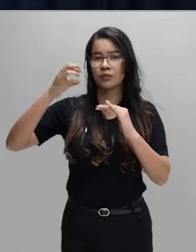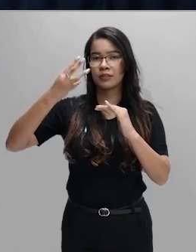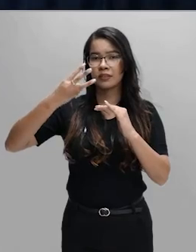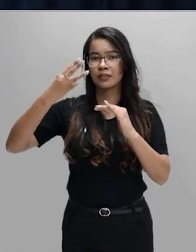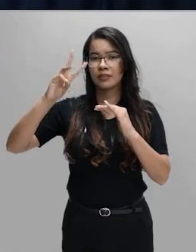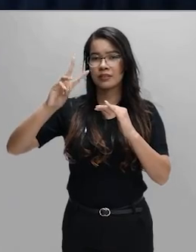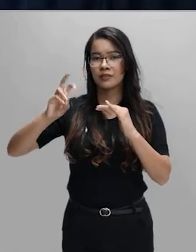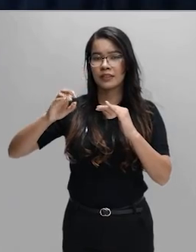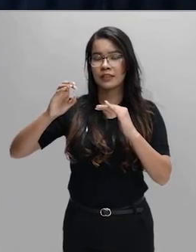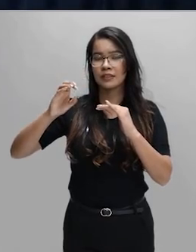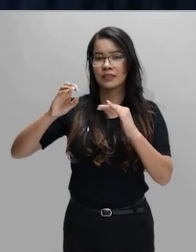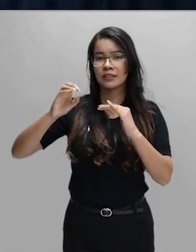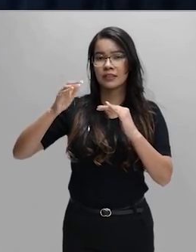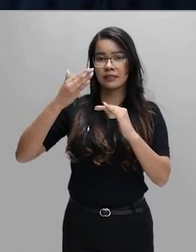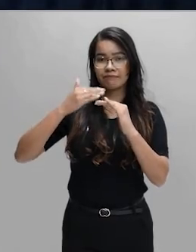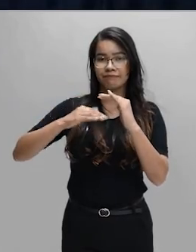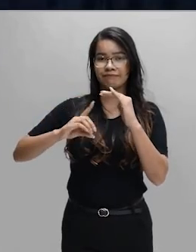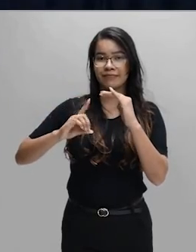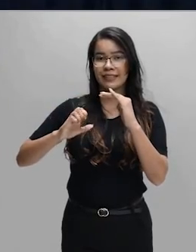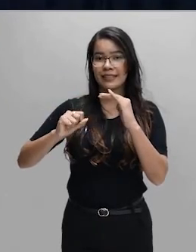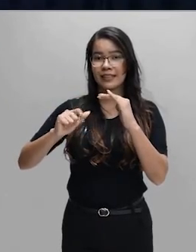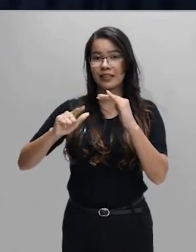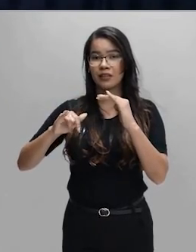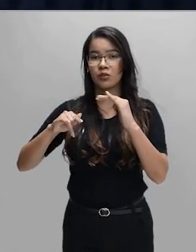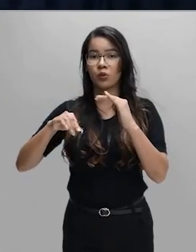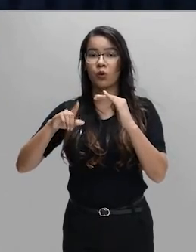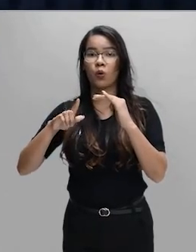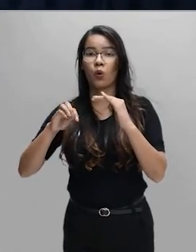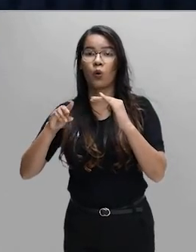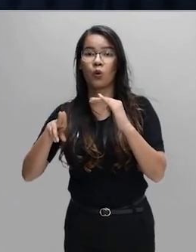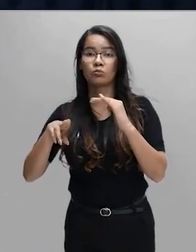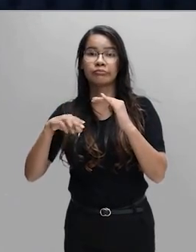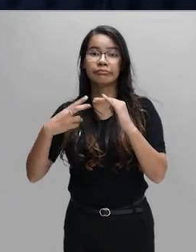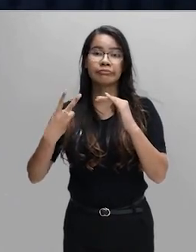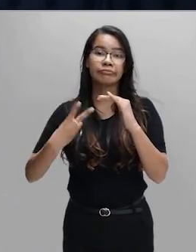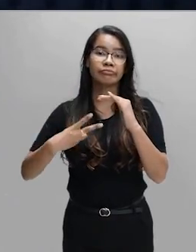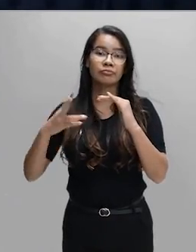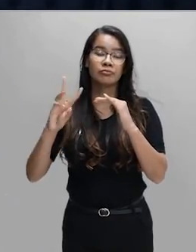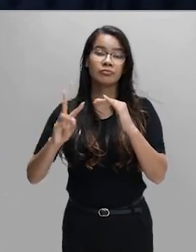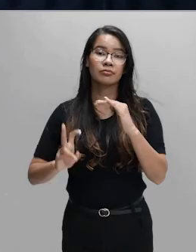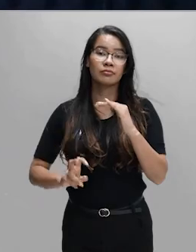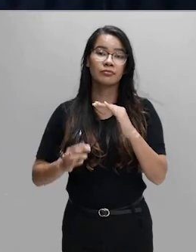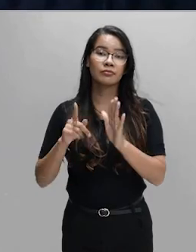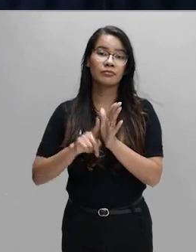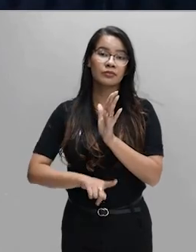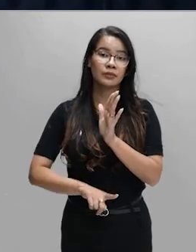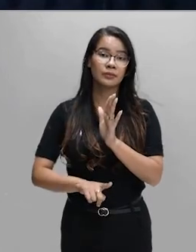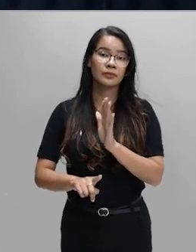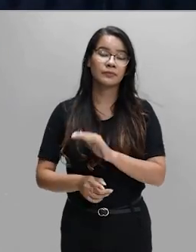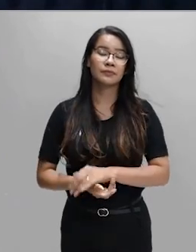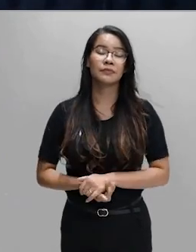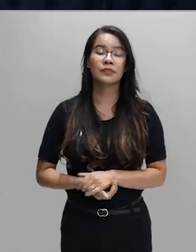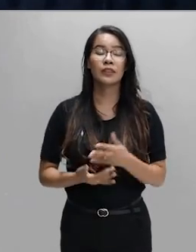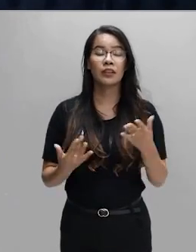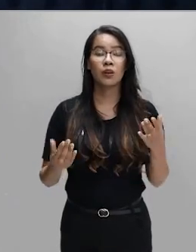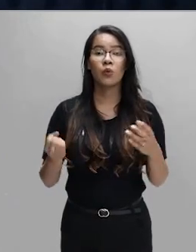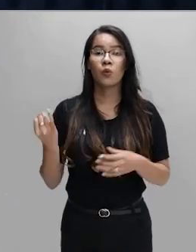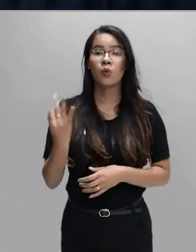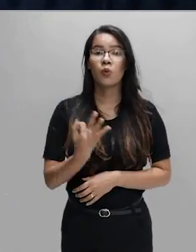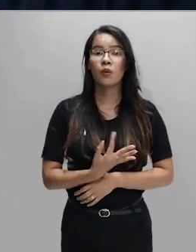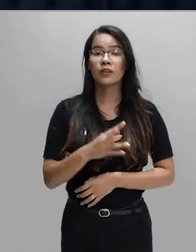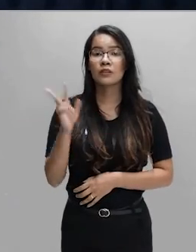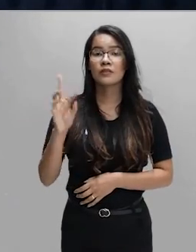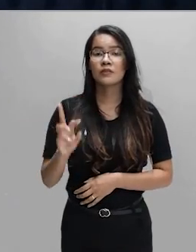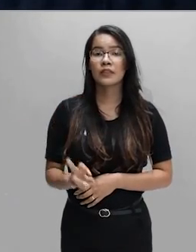3 vezes e desligou 2 vezes. 2 vezes ele ficou abaixo da temperatura mínima. Então, quantas